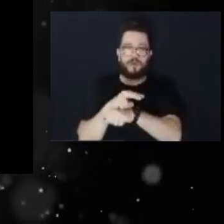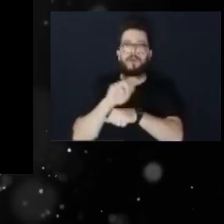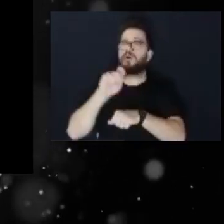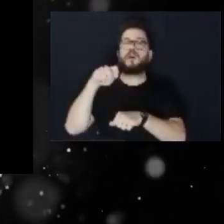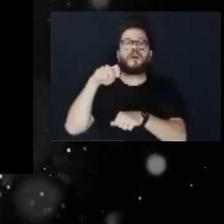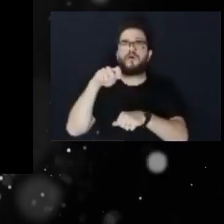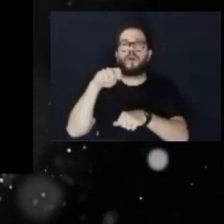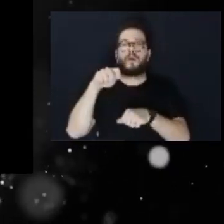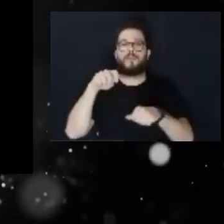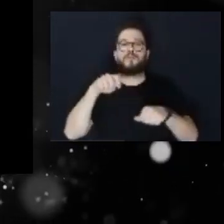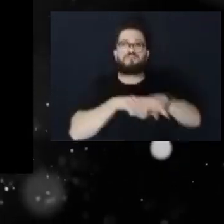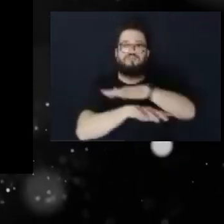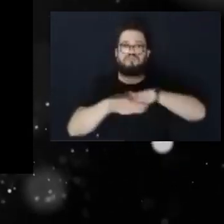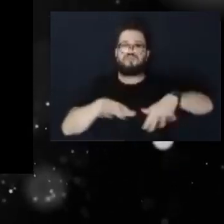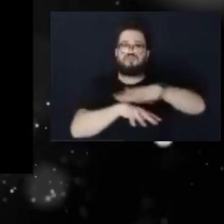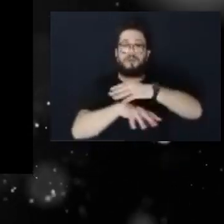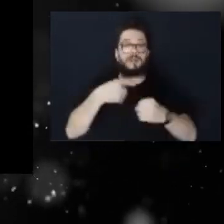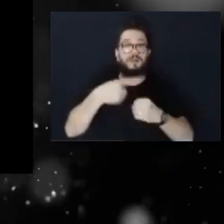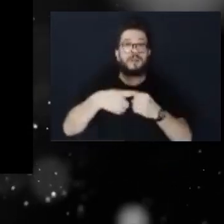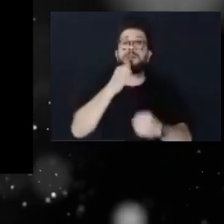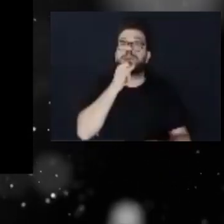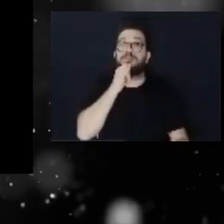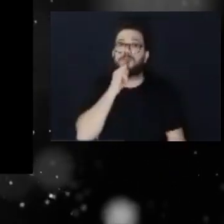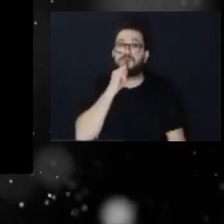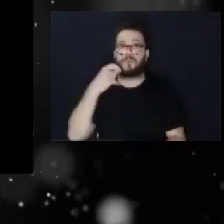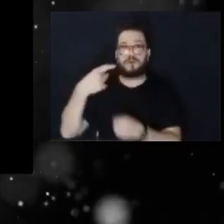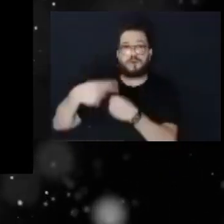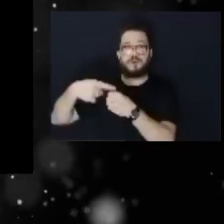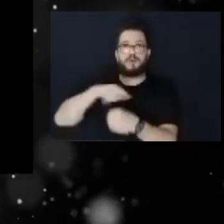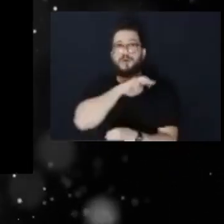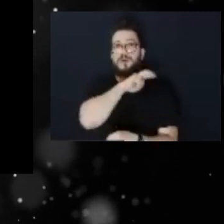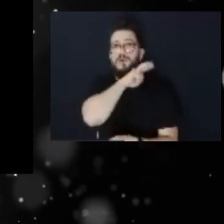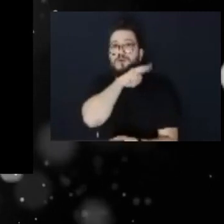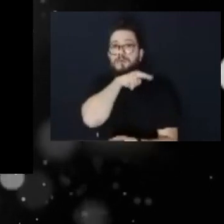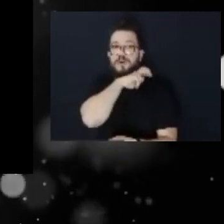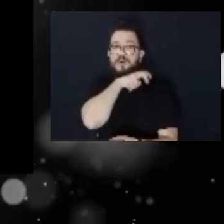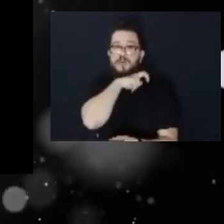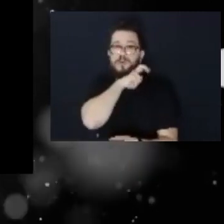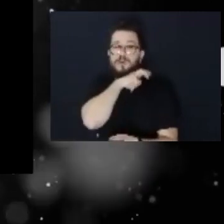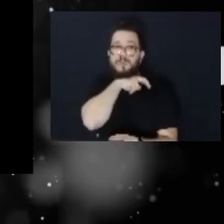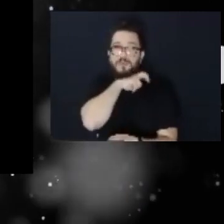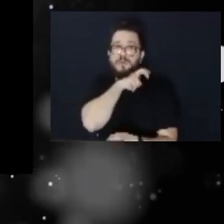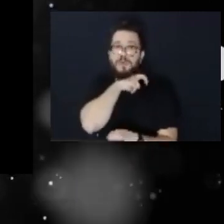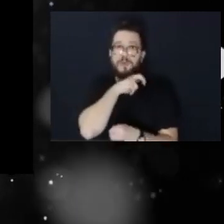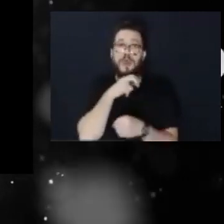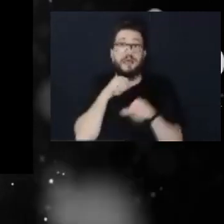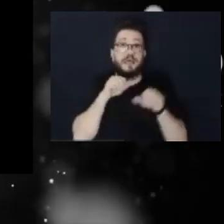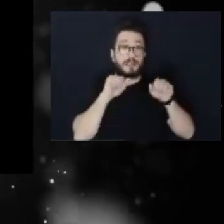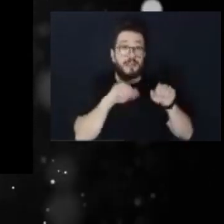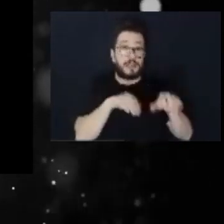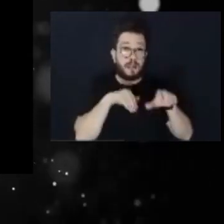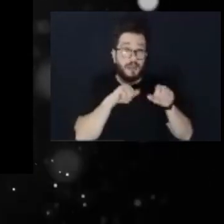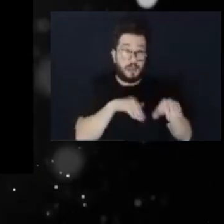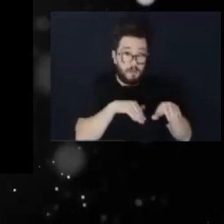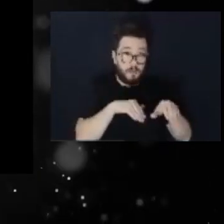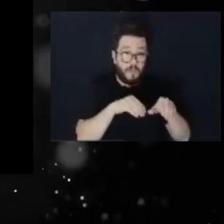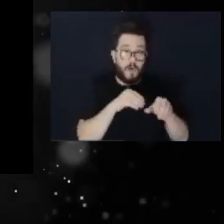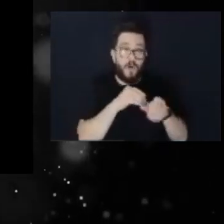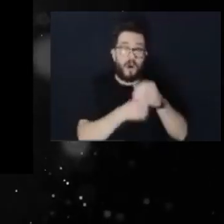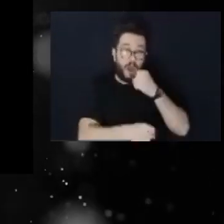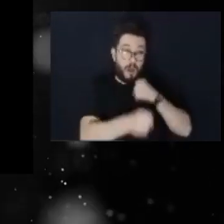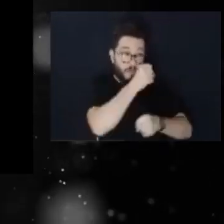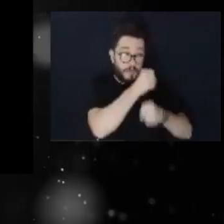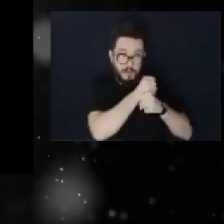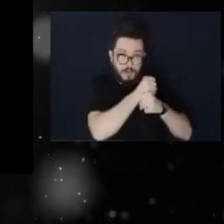que, para Cascavel, por exemplo, desde setembro do ano passado, nós tínhamos um nível